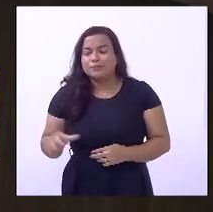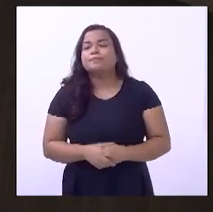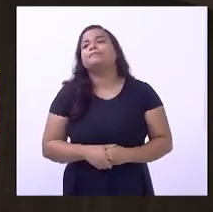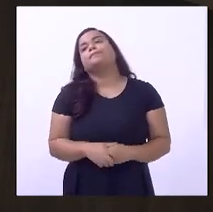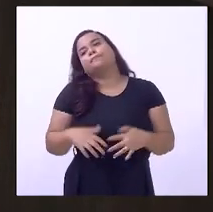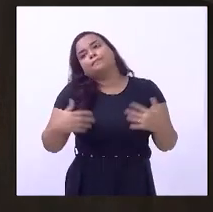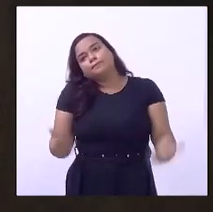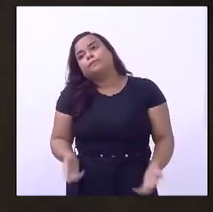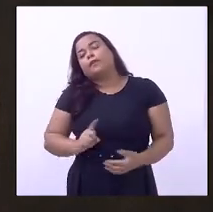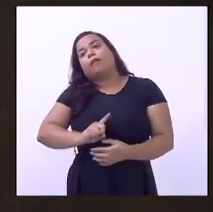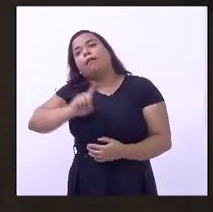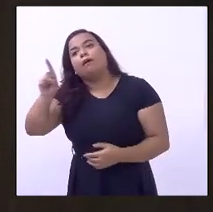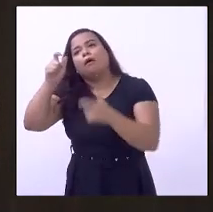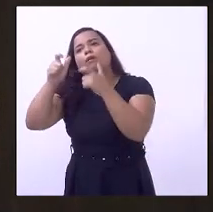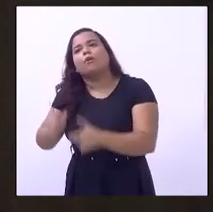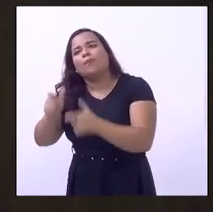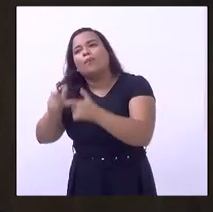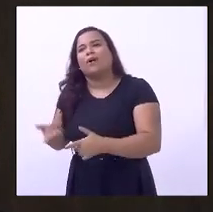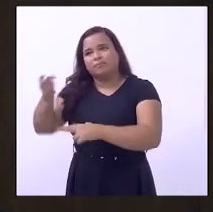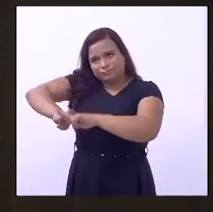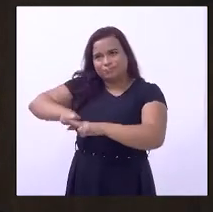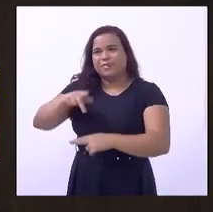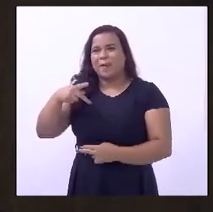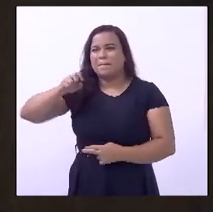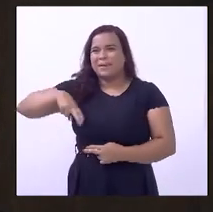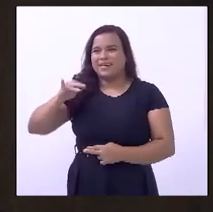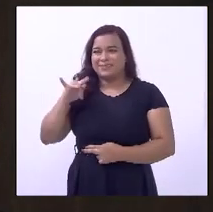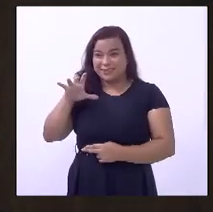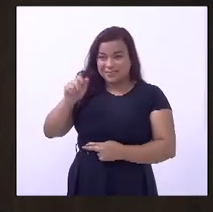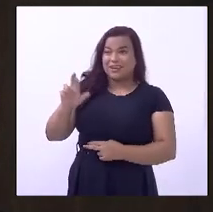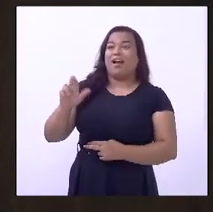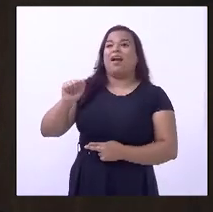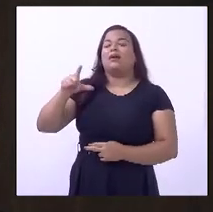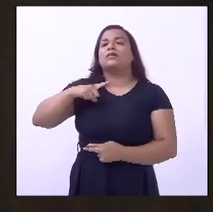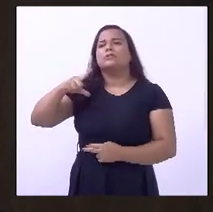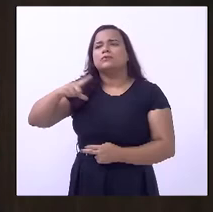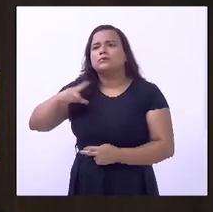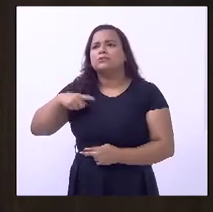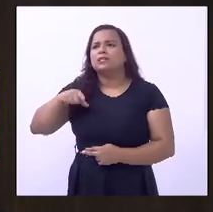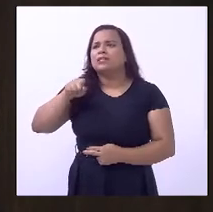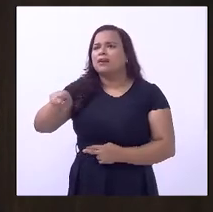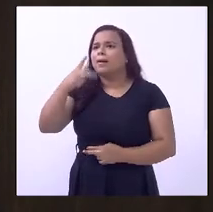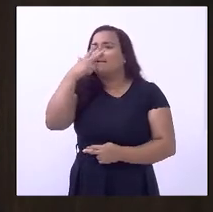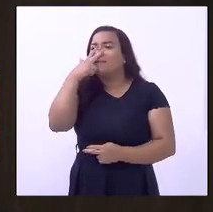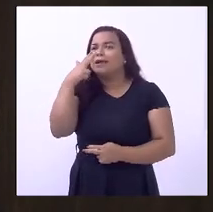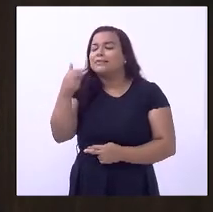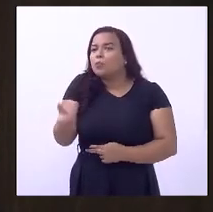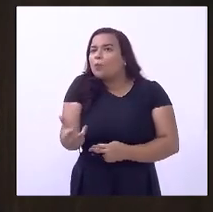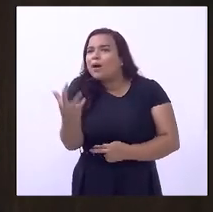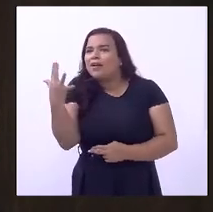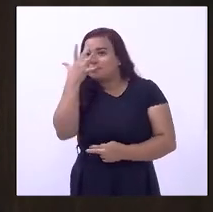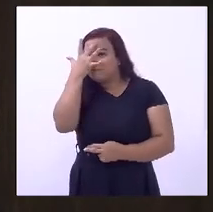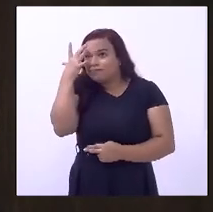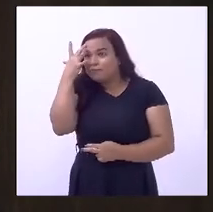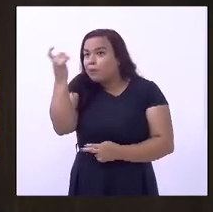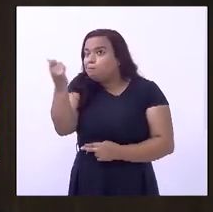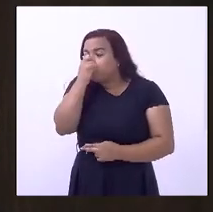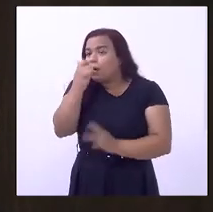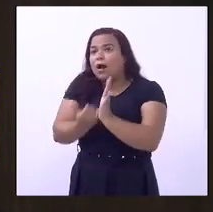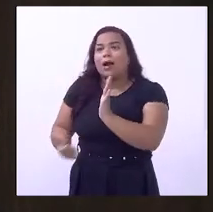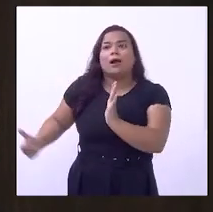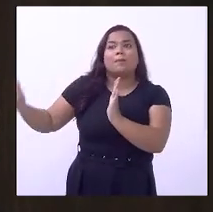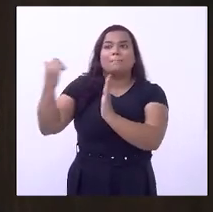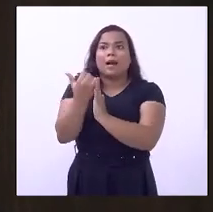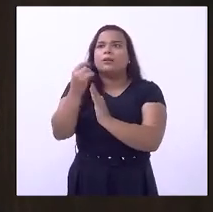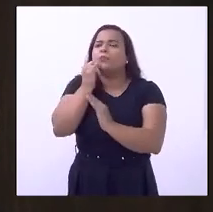A penitenciária, senhora presidenta, que o contingente é completamente desproporcional. Chega a ter